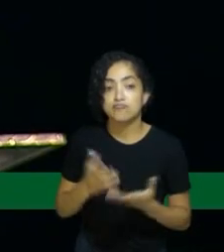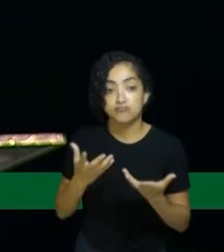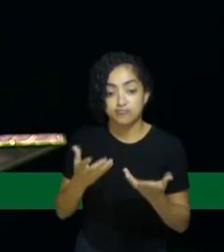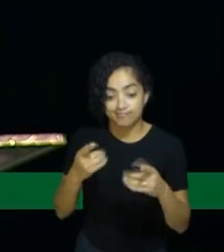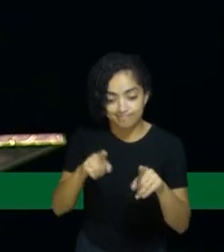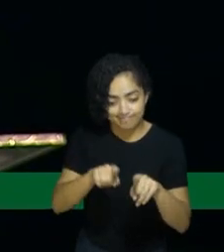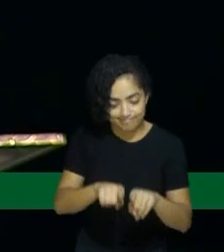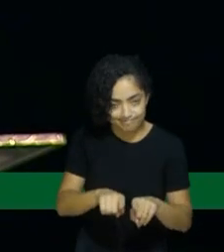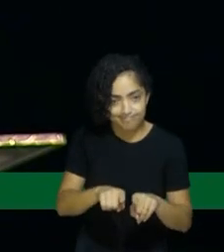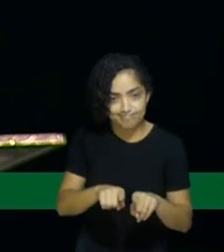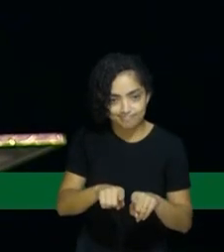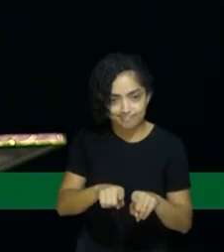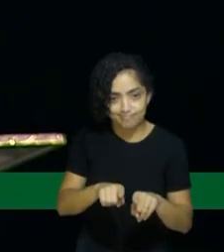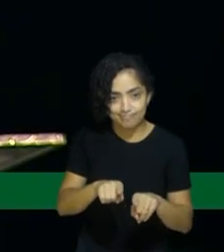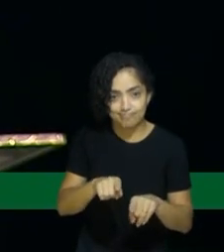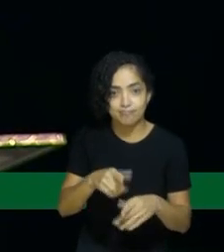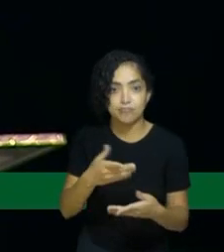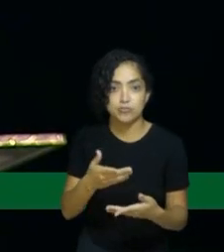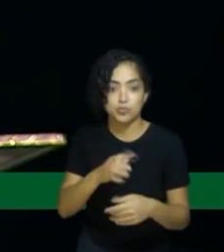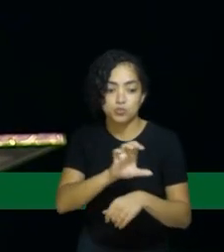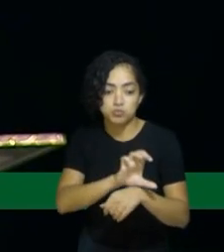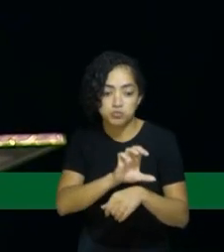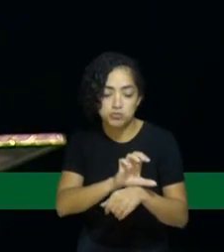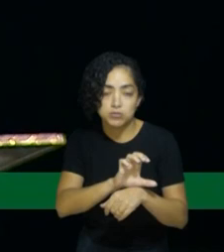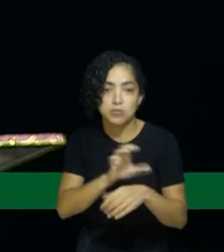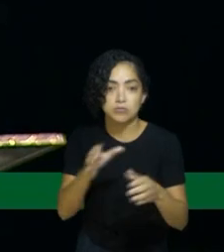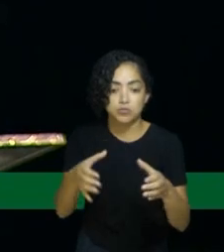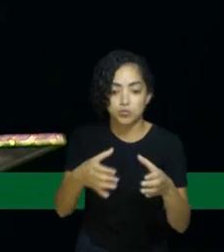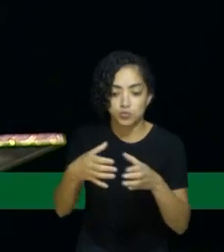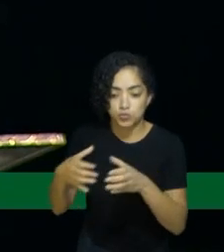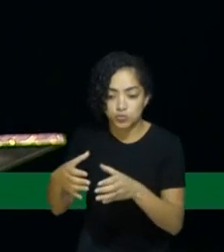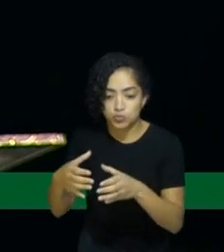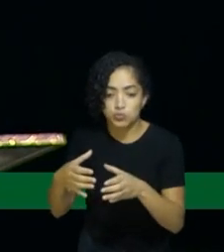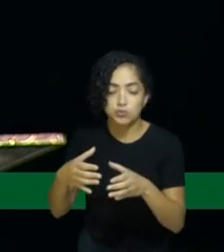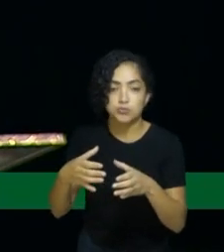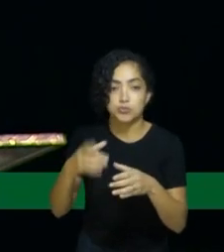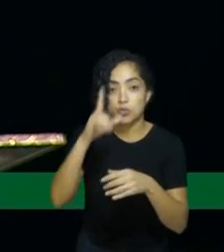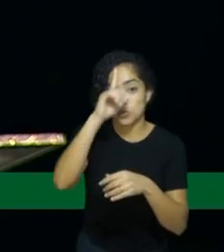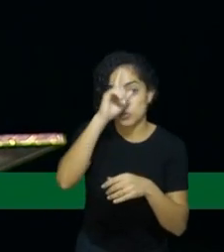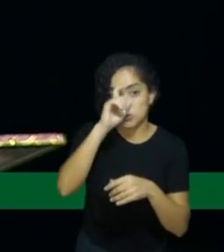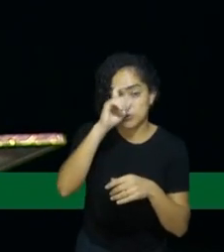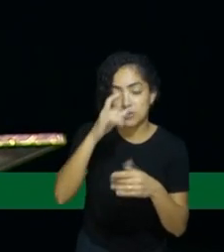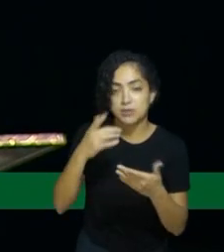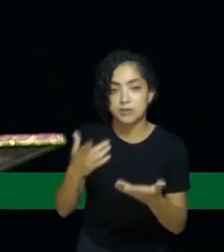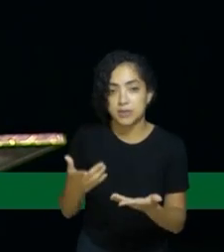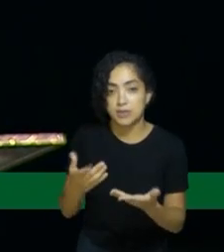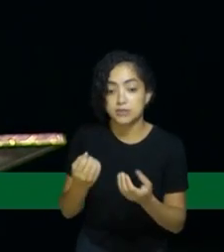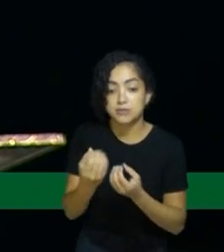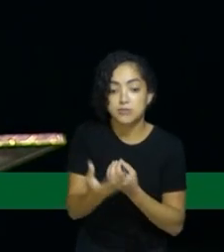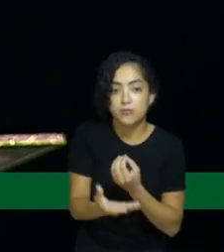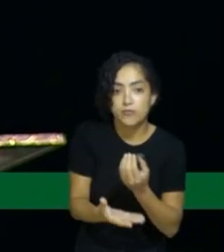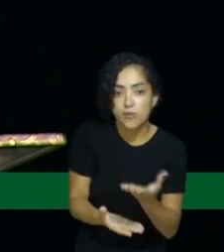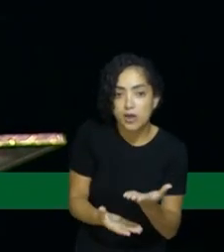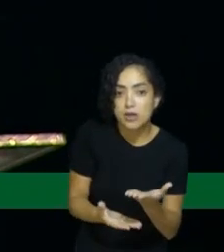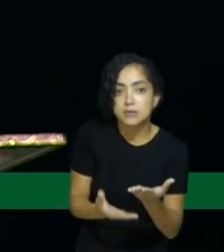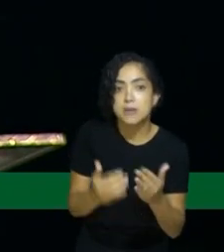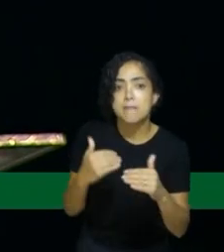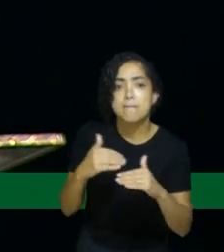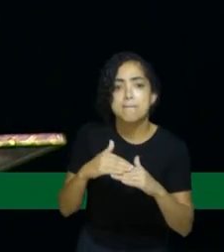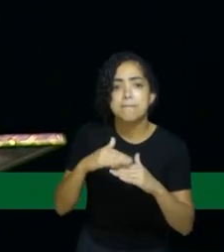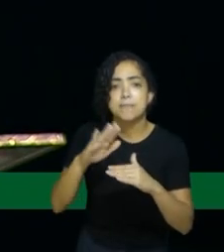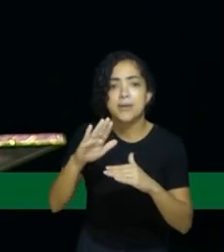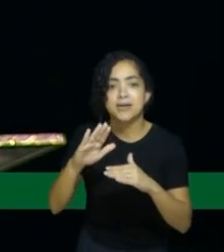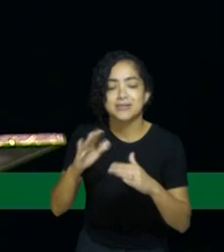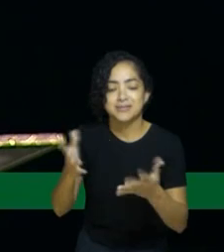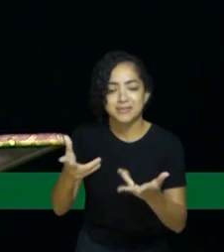do estado dos Municípios das entidades hospitais E com isso oferecer cada vez mais e melhores